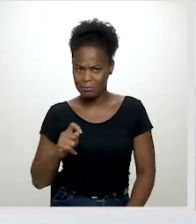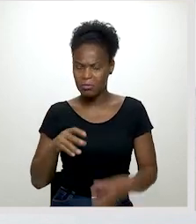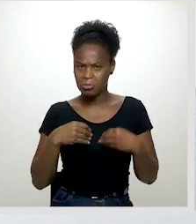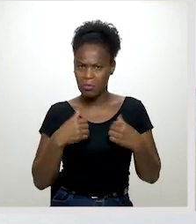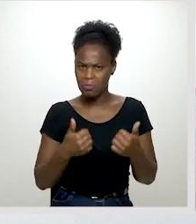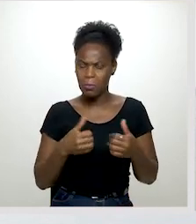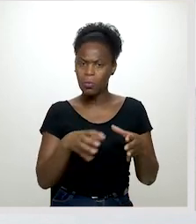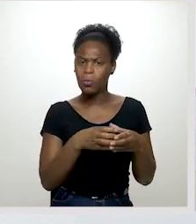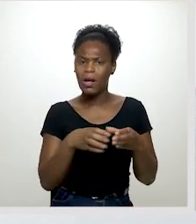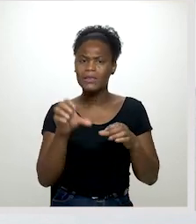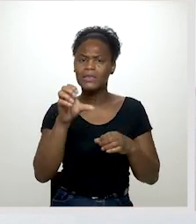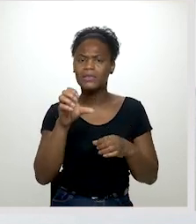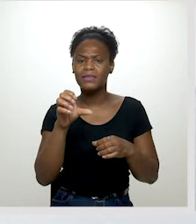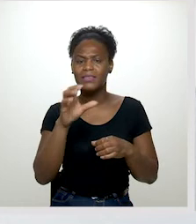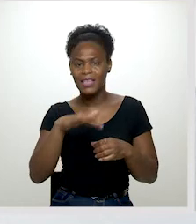científica?